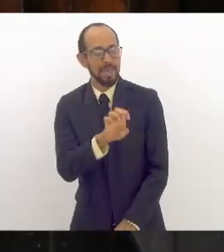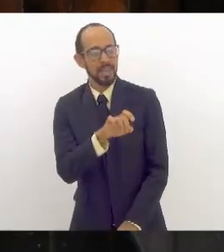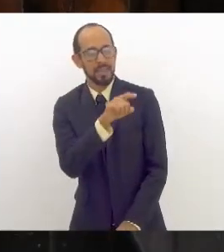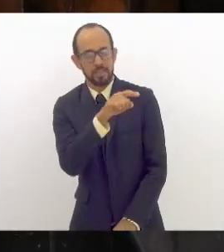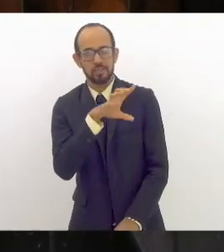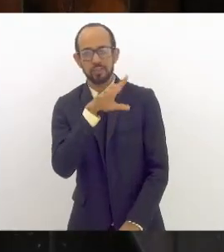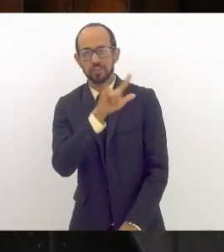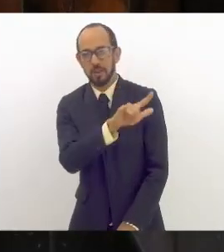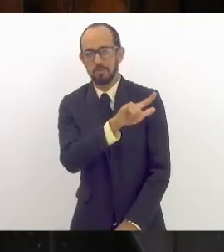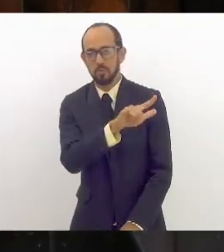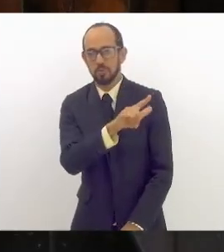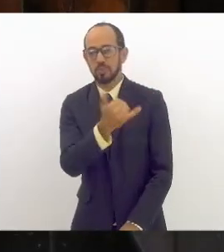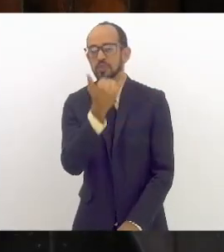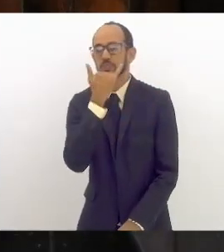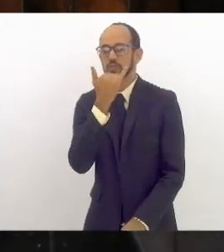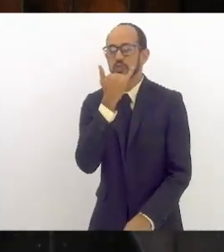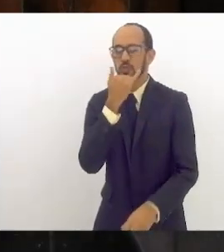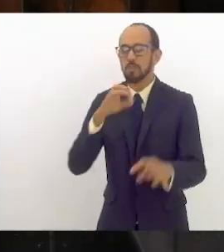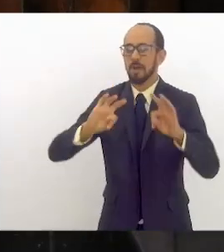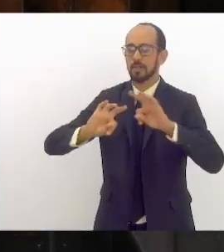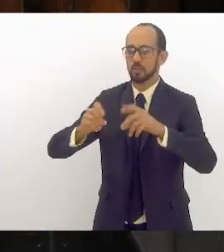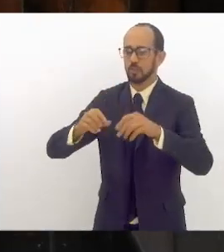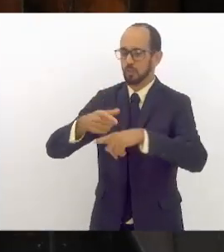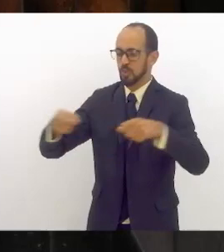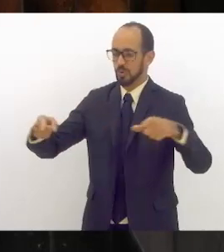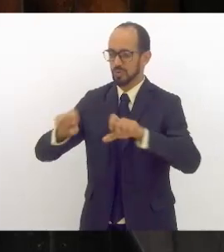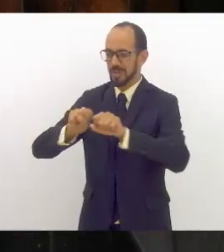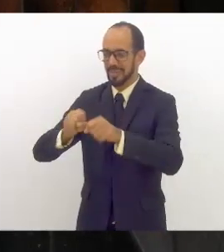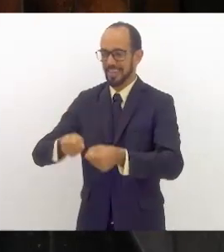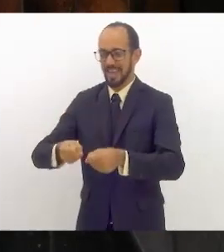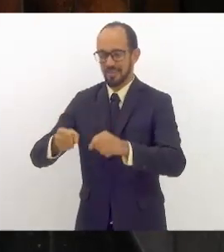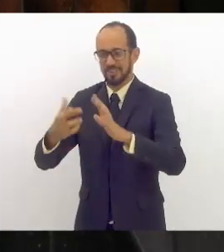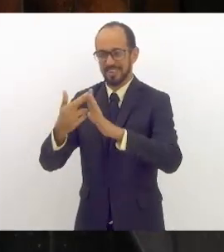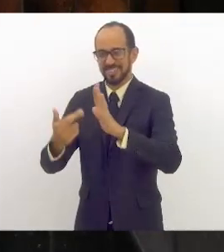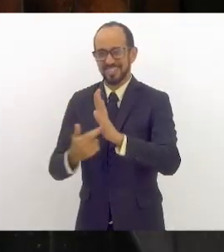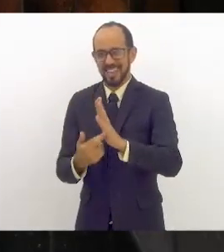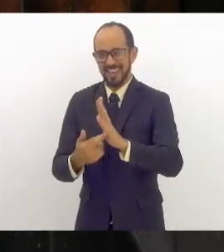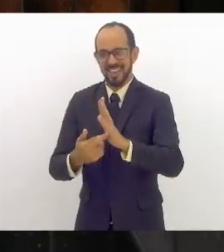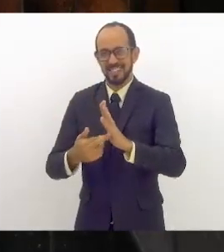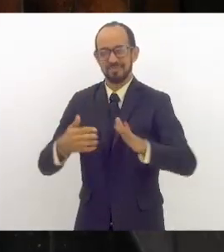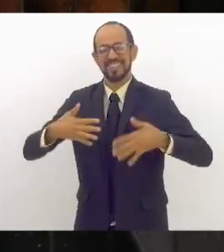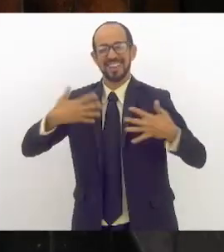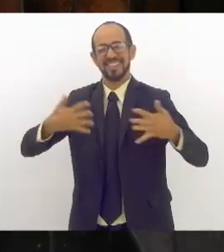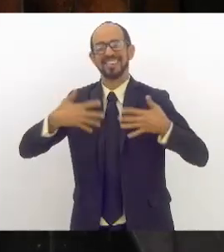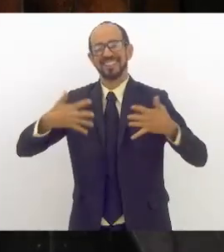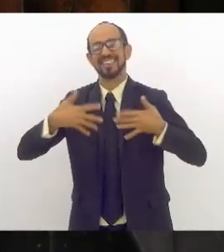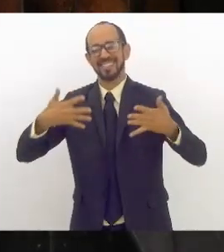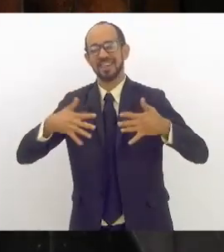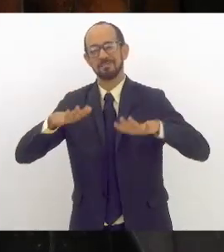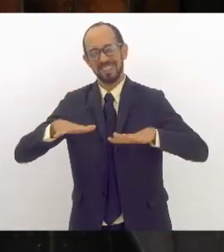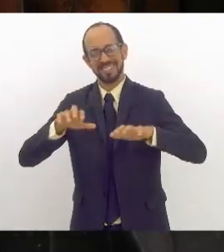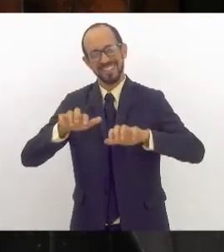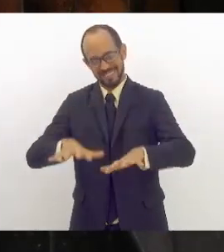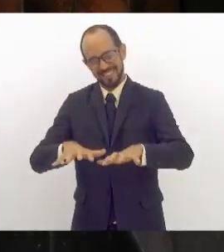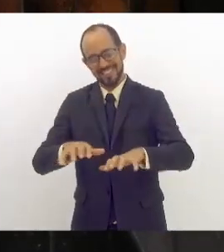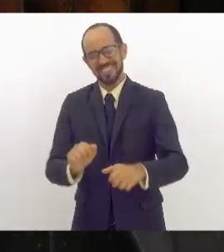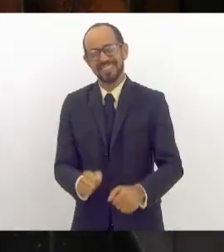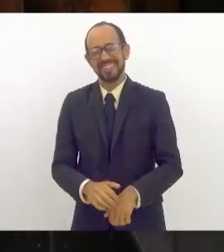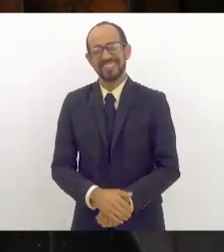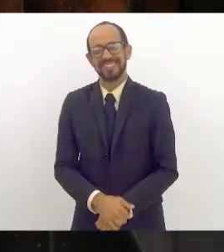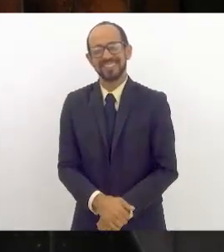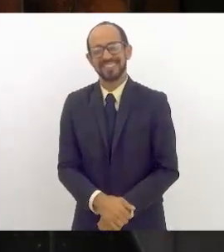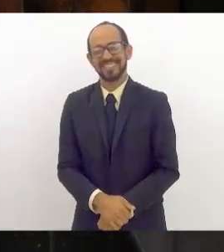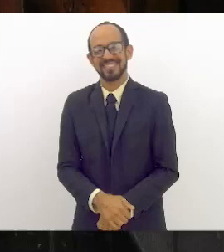pessoal desculpa a quebra de protocolo alegria mas é isso é assim